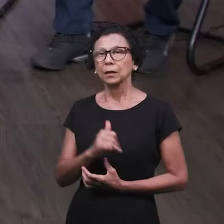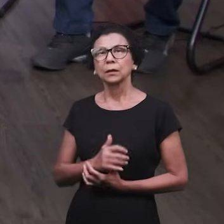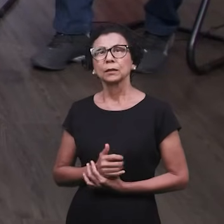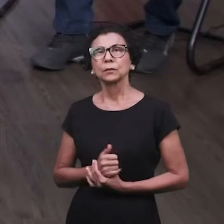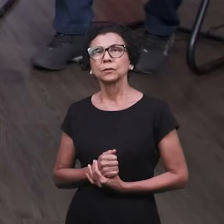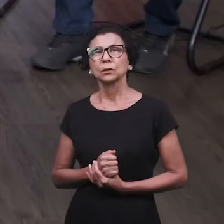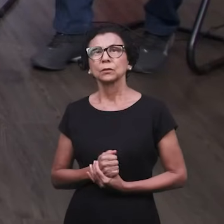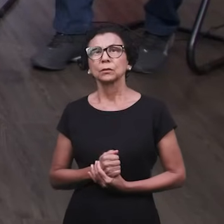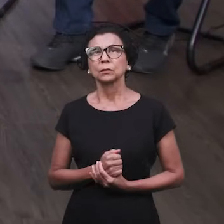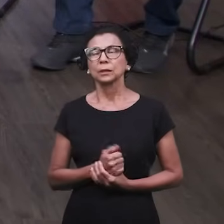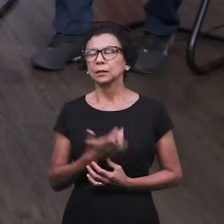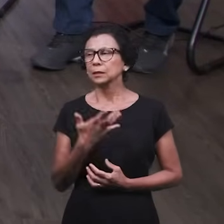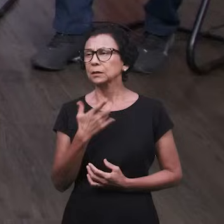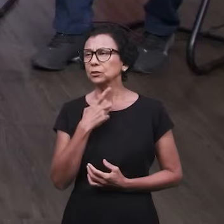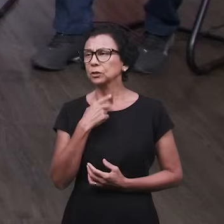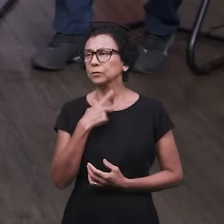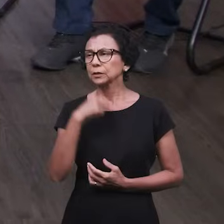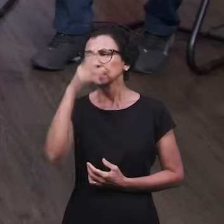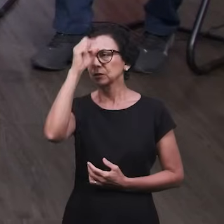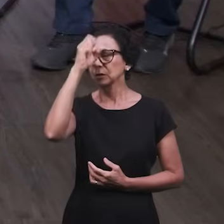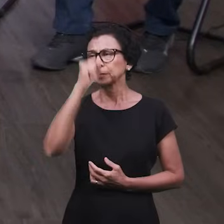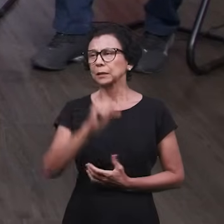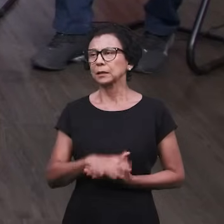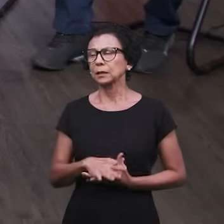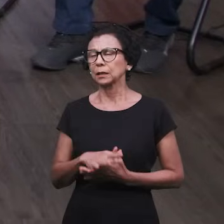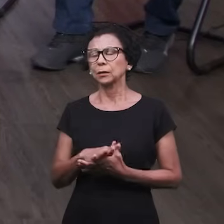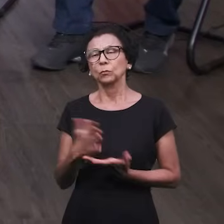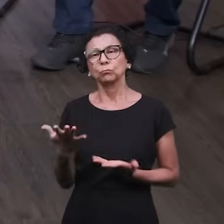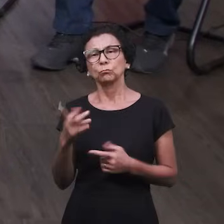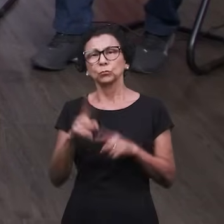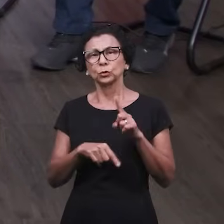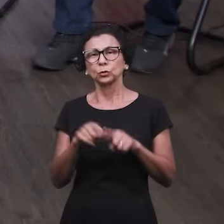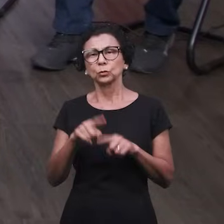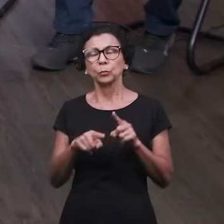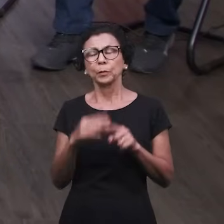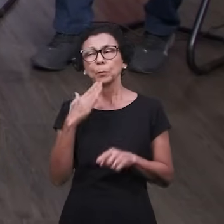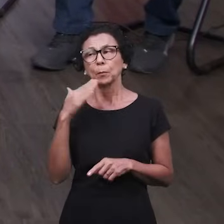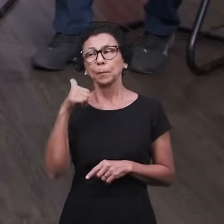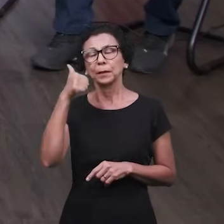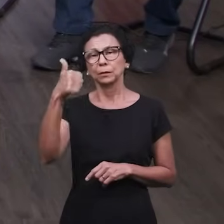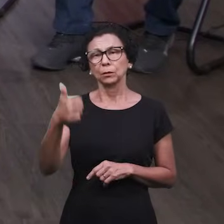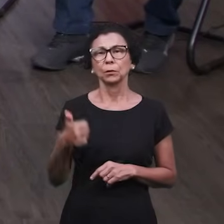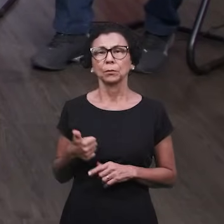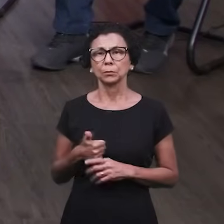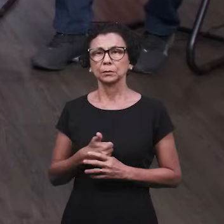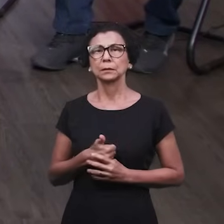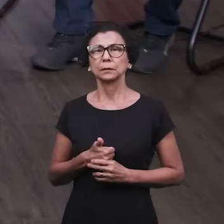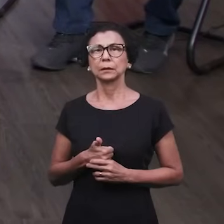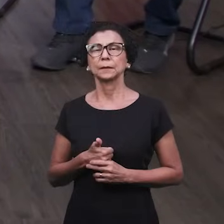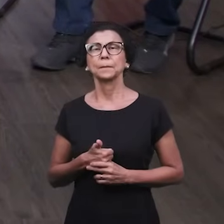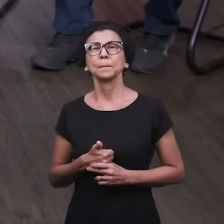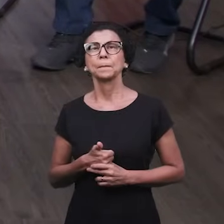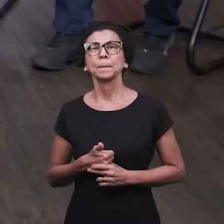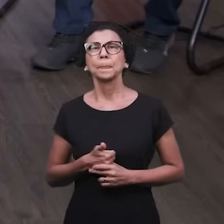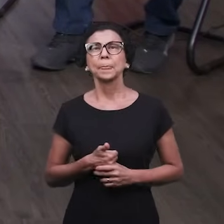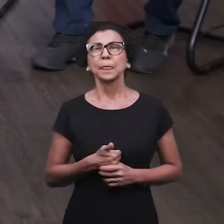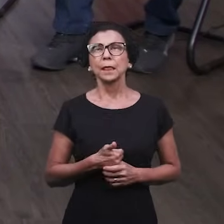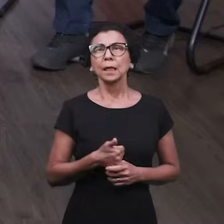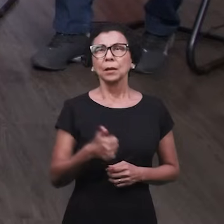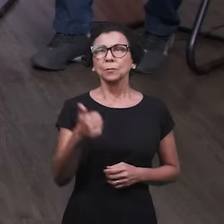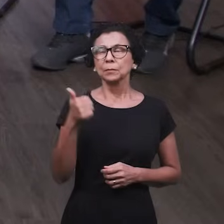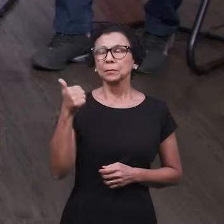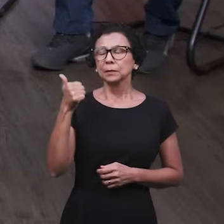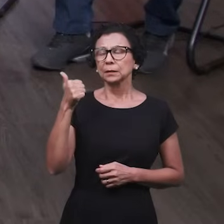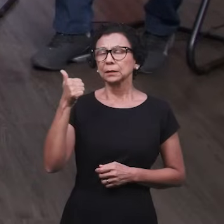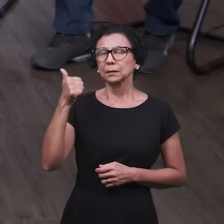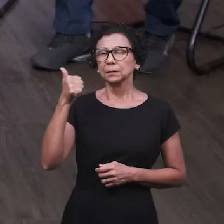instrumento melhor. Ou sei lá, como é que você falou? Me dedicar mais. Isso, me dedicar mais, mas queria um outro instrumento. E o início da obra, nós tínhamos muito